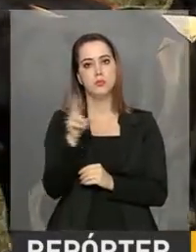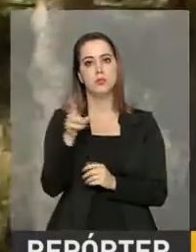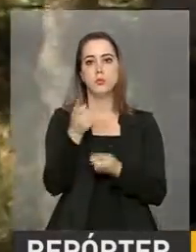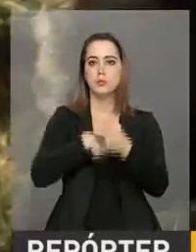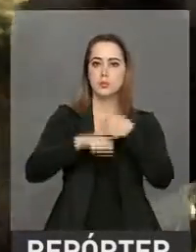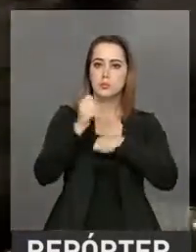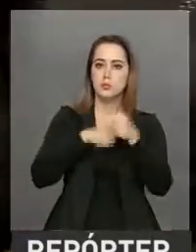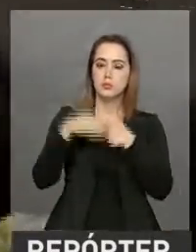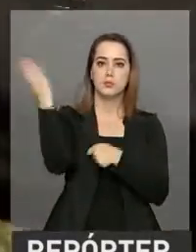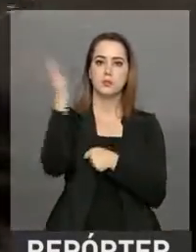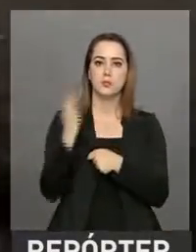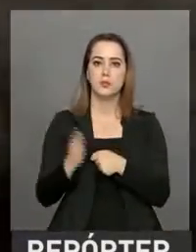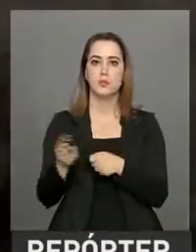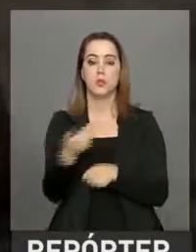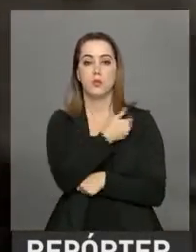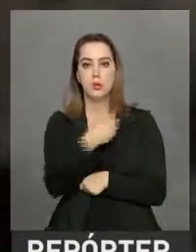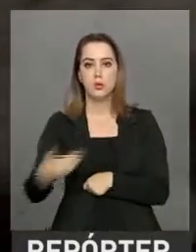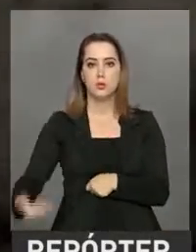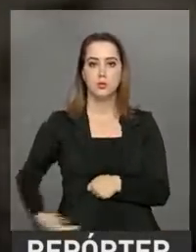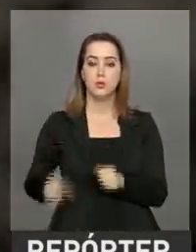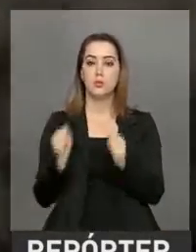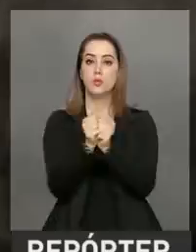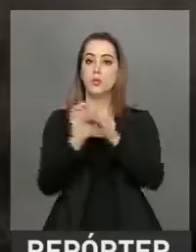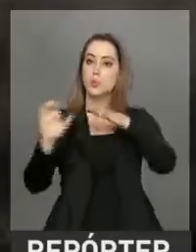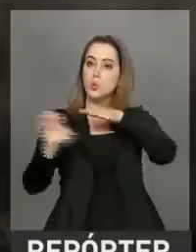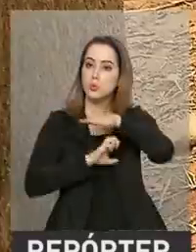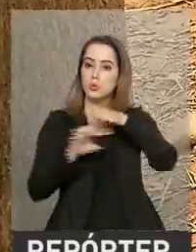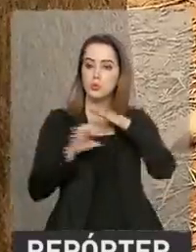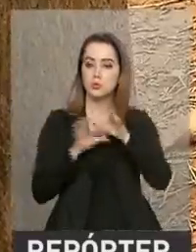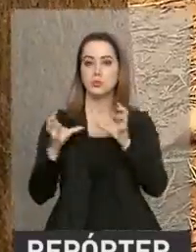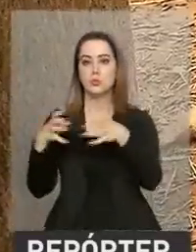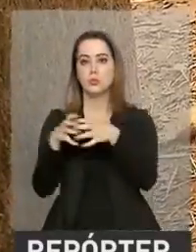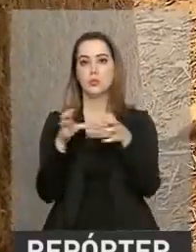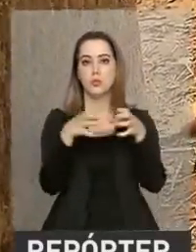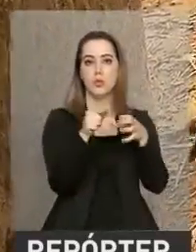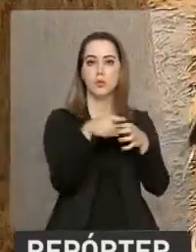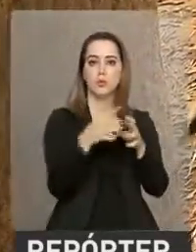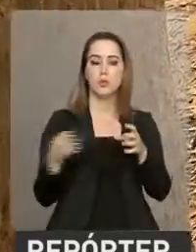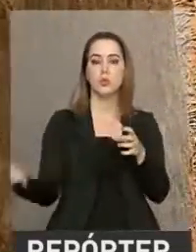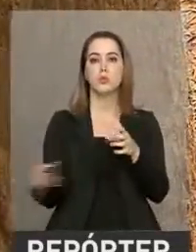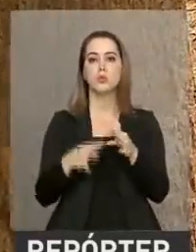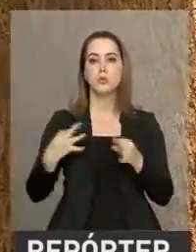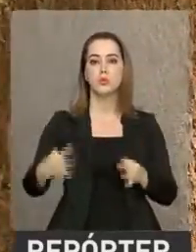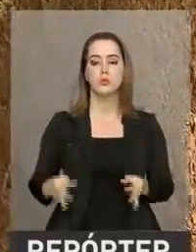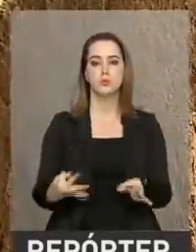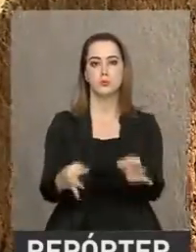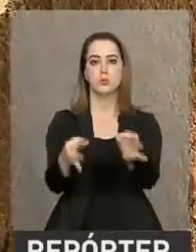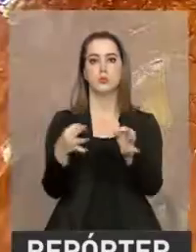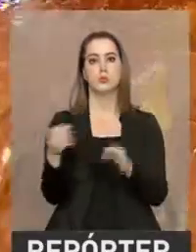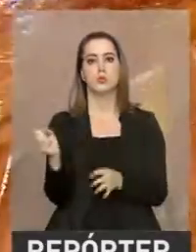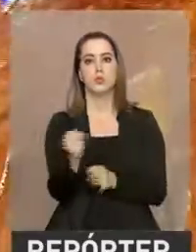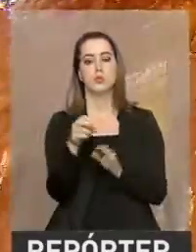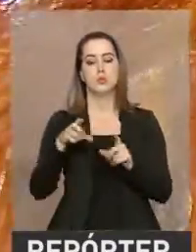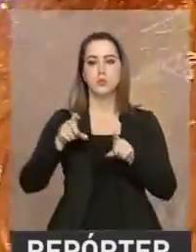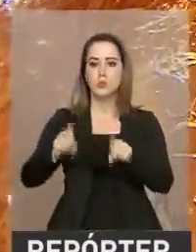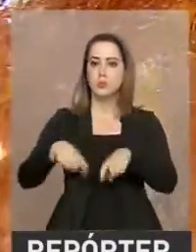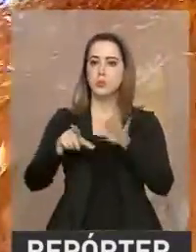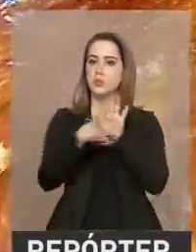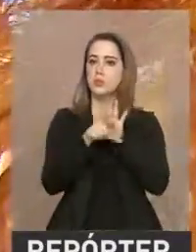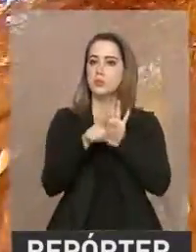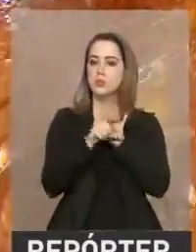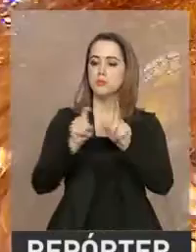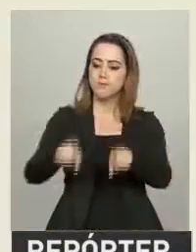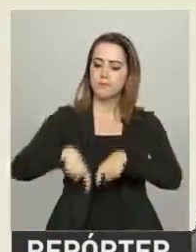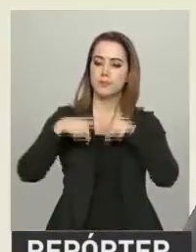país. Governo e empresários do setor estão otimistas que, com a modernização das leis que regem o agronegócio, esse percentual